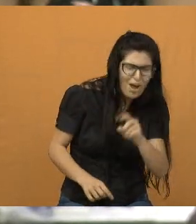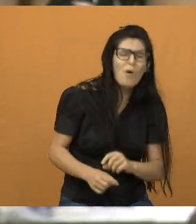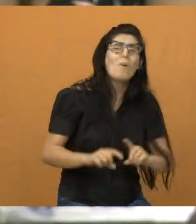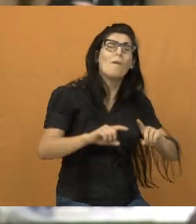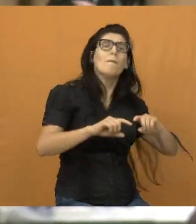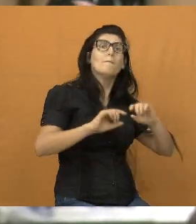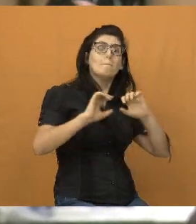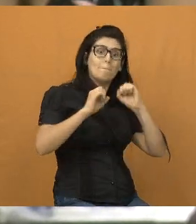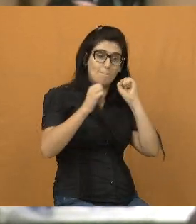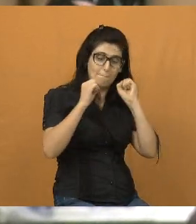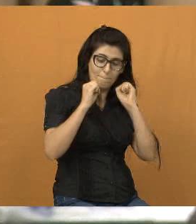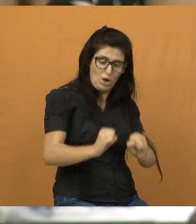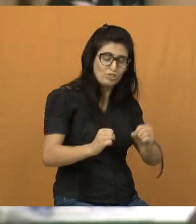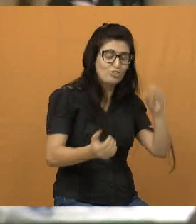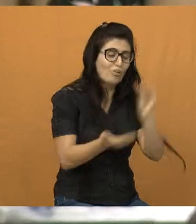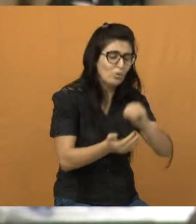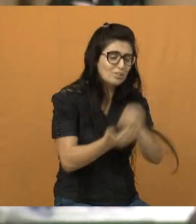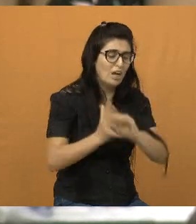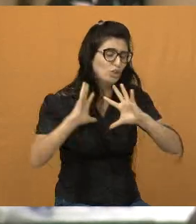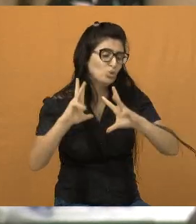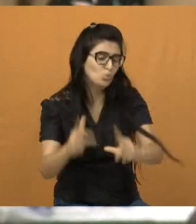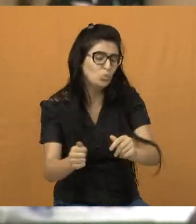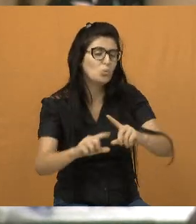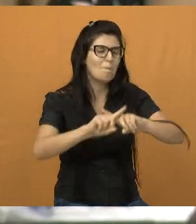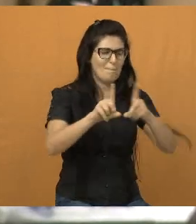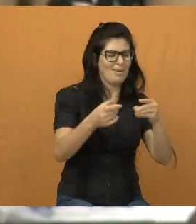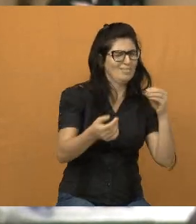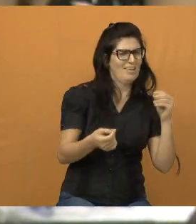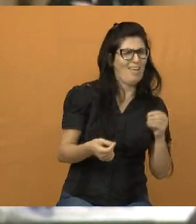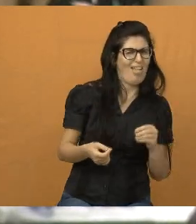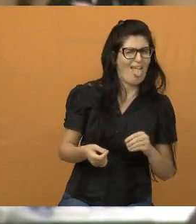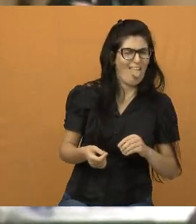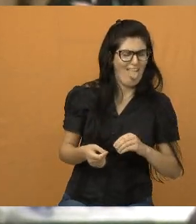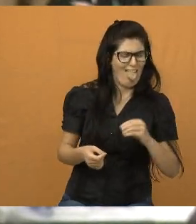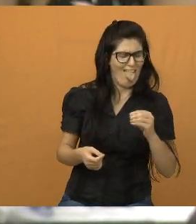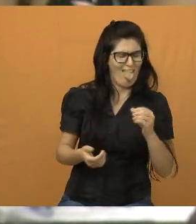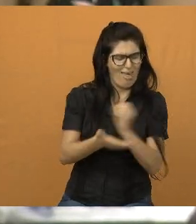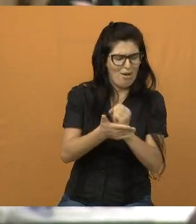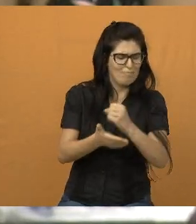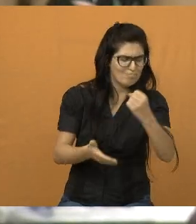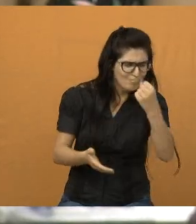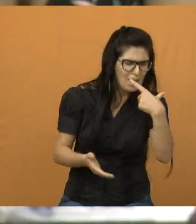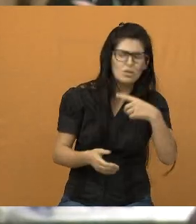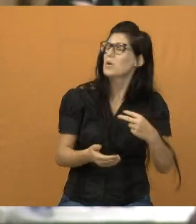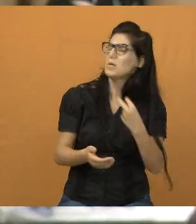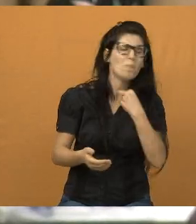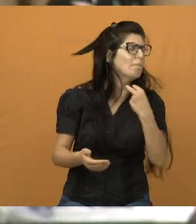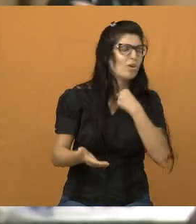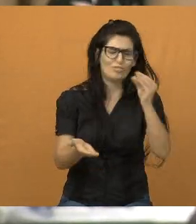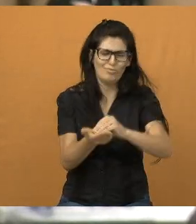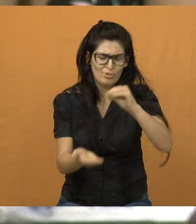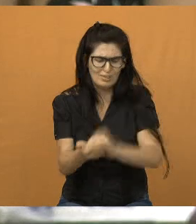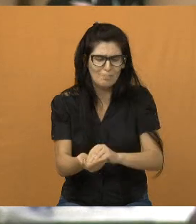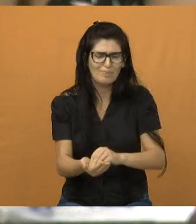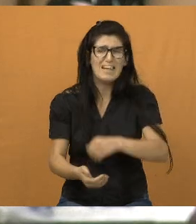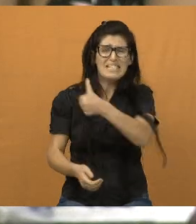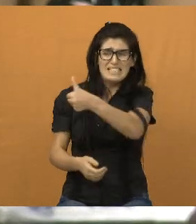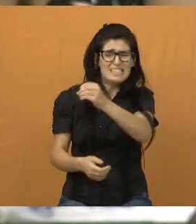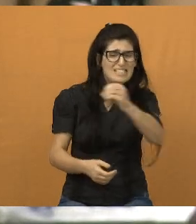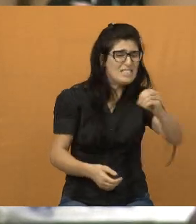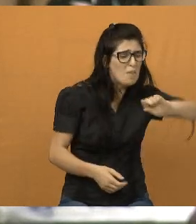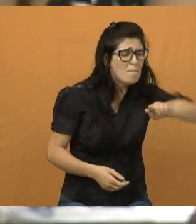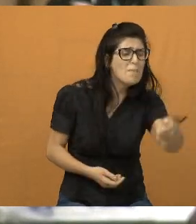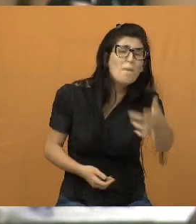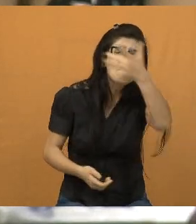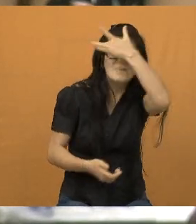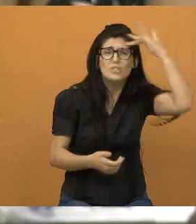pode faltar. Porque, normalmente, 100 mil pessoas precisam de remédio, e isso cria um impacto muito grande, um descrédito,